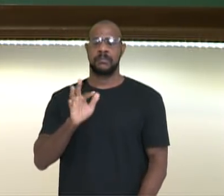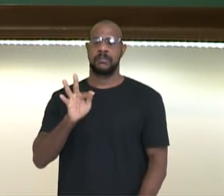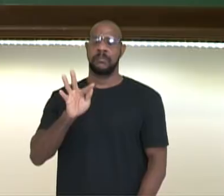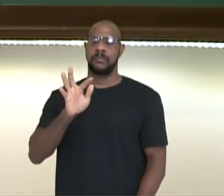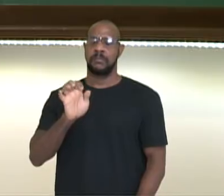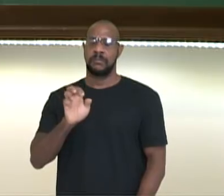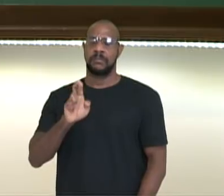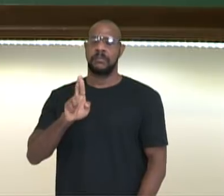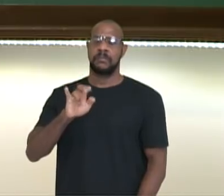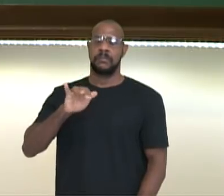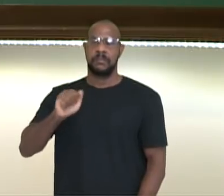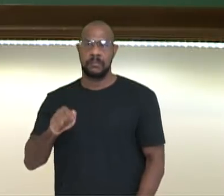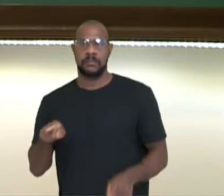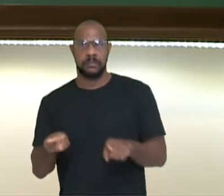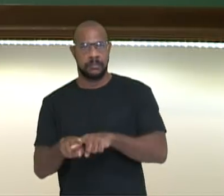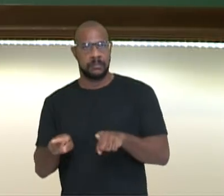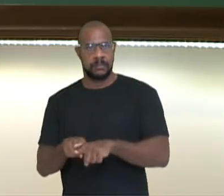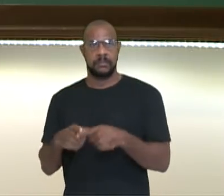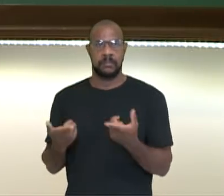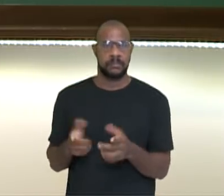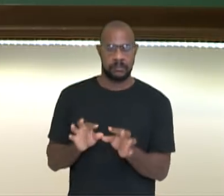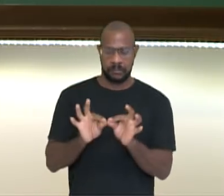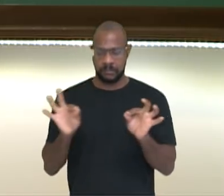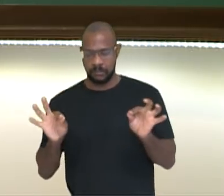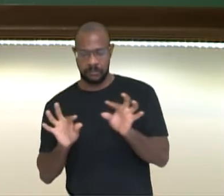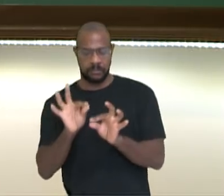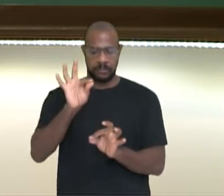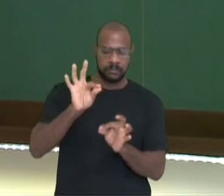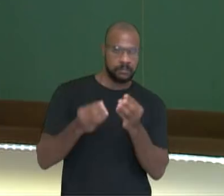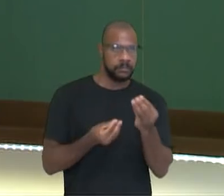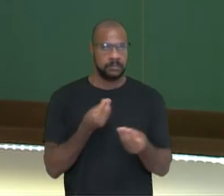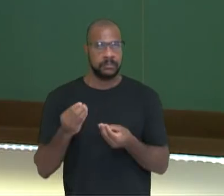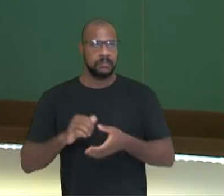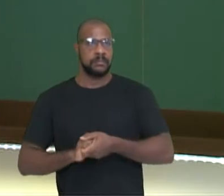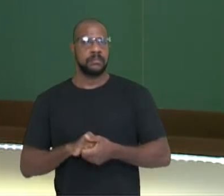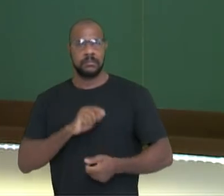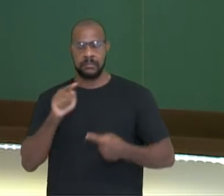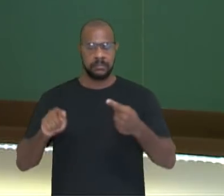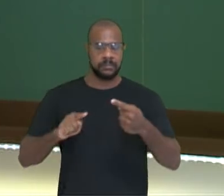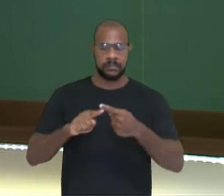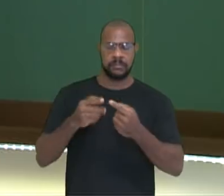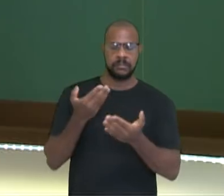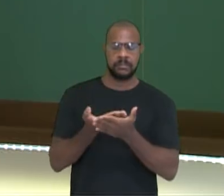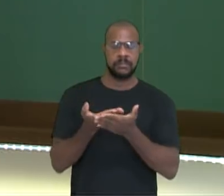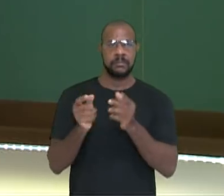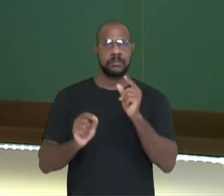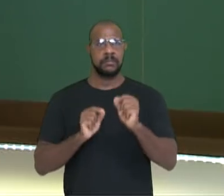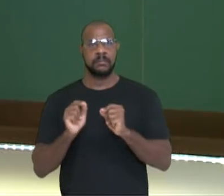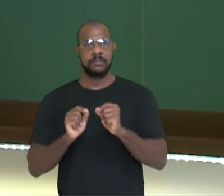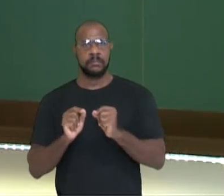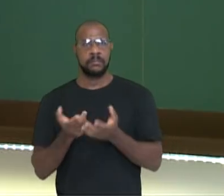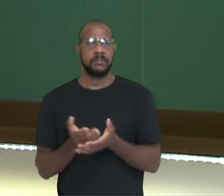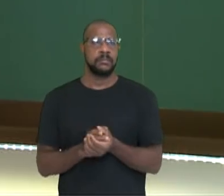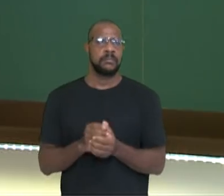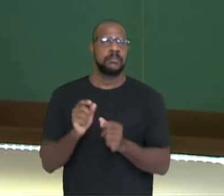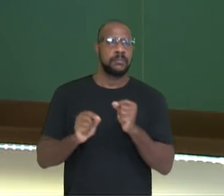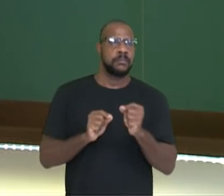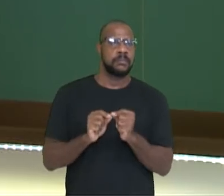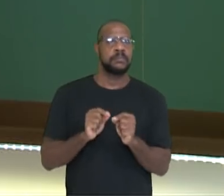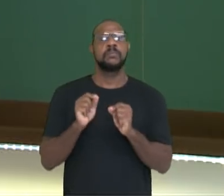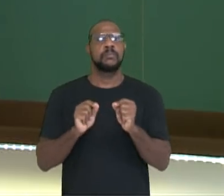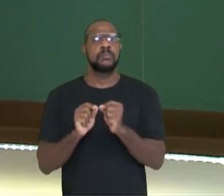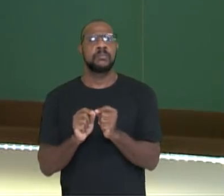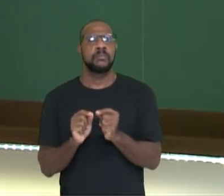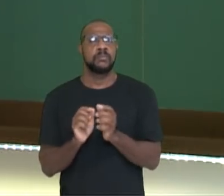de seus arcos. Então, nós primeiro vamos ver aí quais são os primeiros objetivos de nossa aula. Temos que reconhecer o que é um